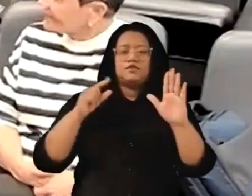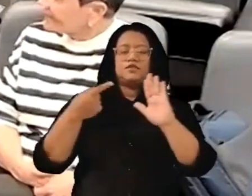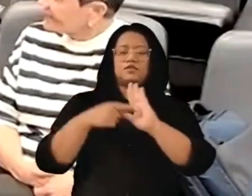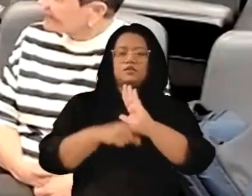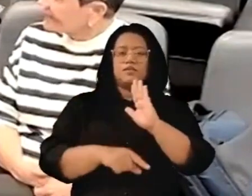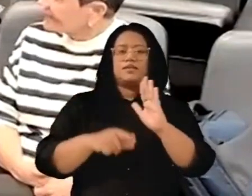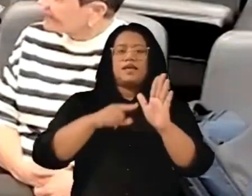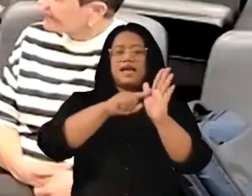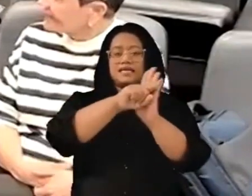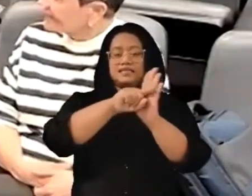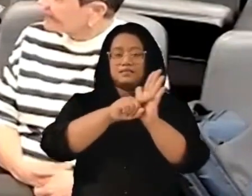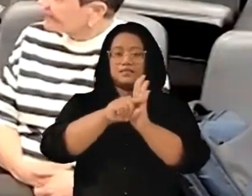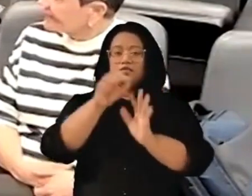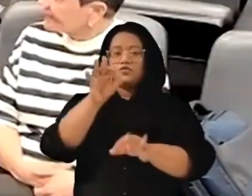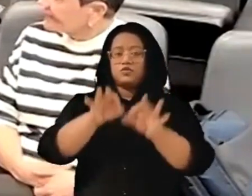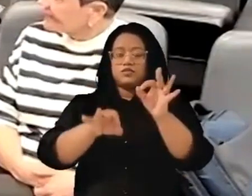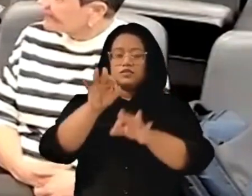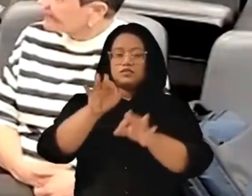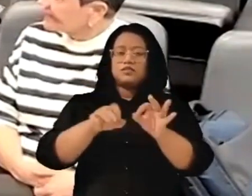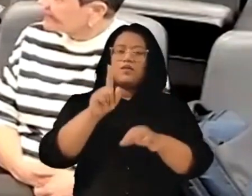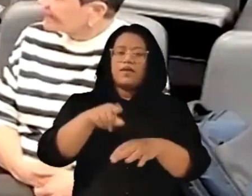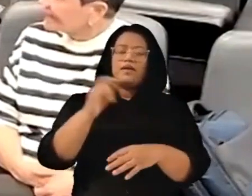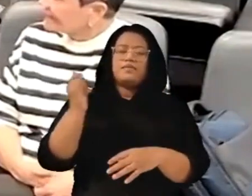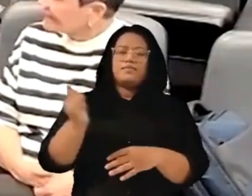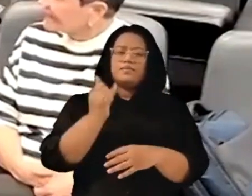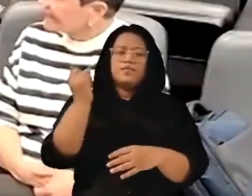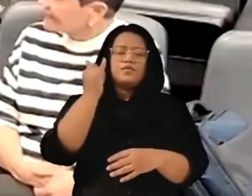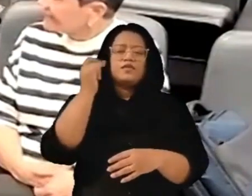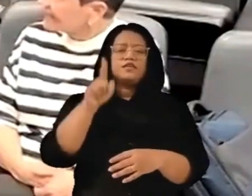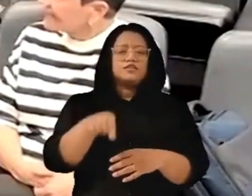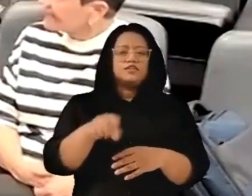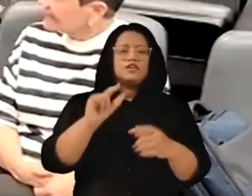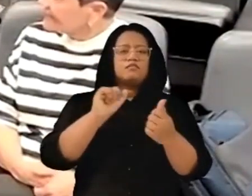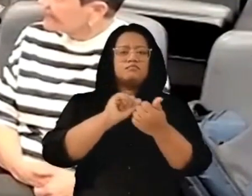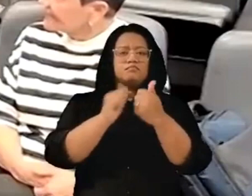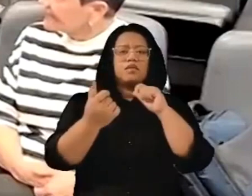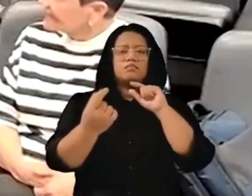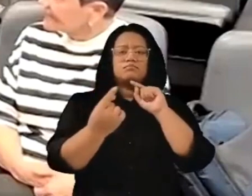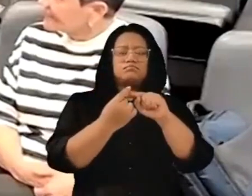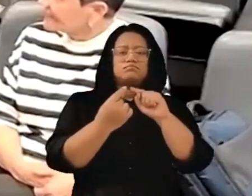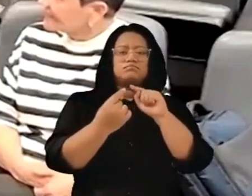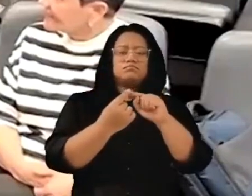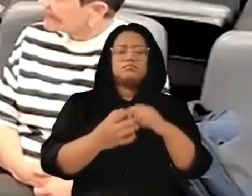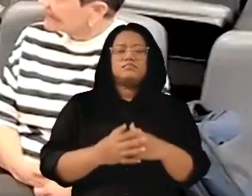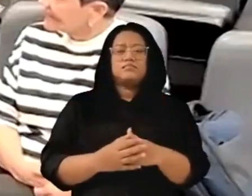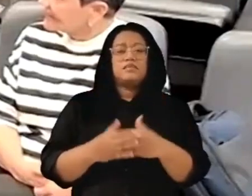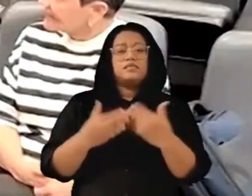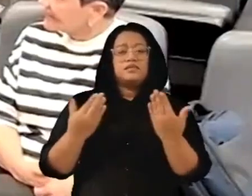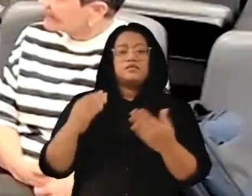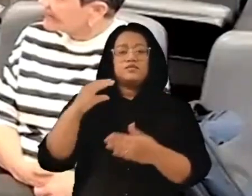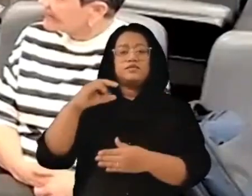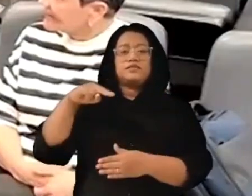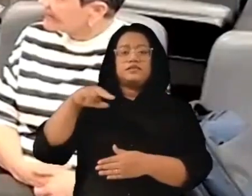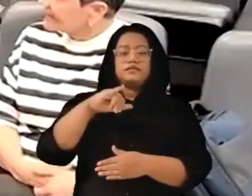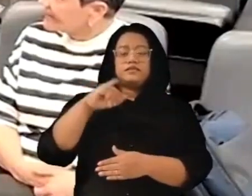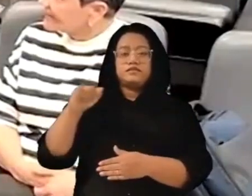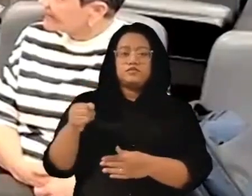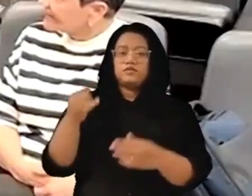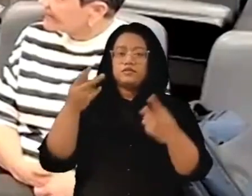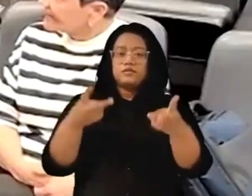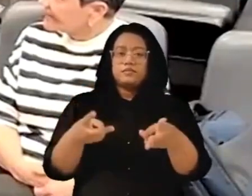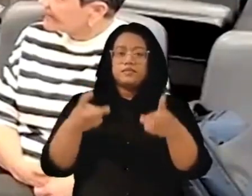inspeção judicial ela é muito necessária, muito adequada. Tanto que o próprio CNJ, percebendo